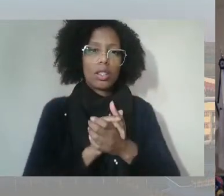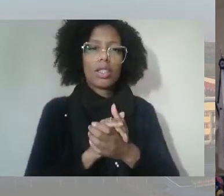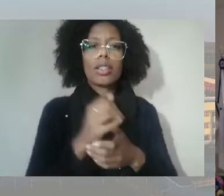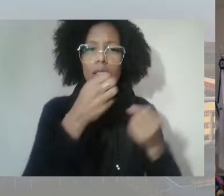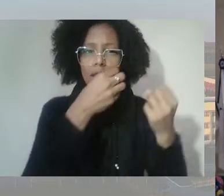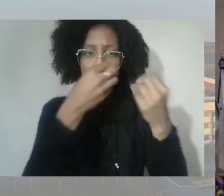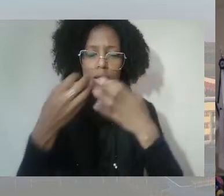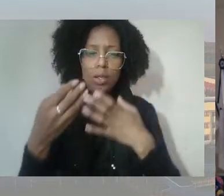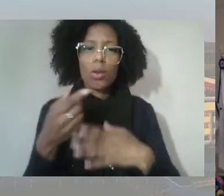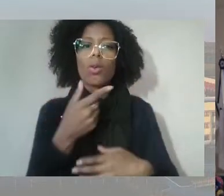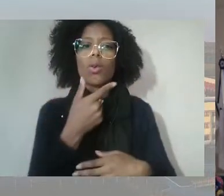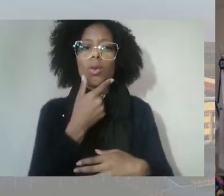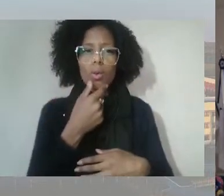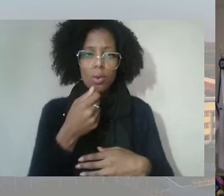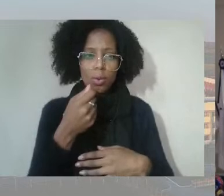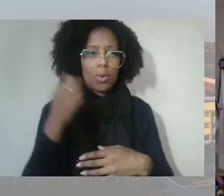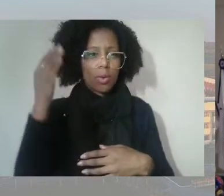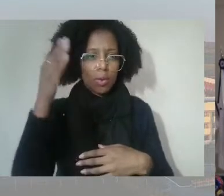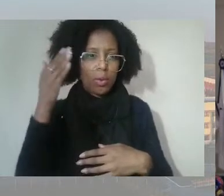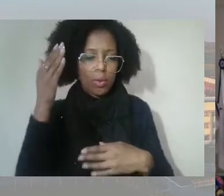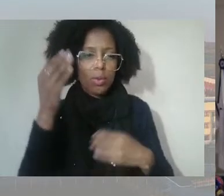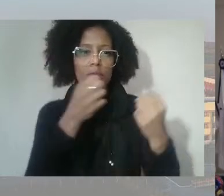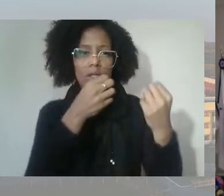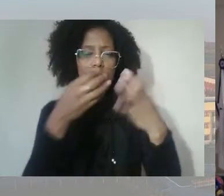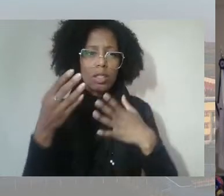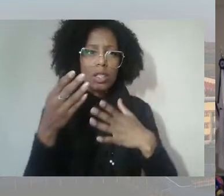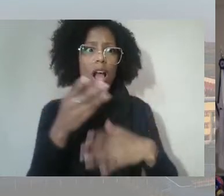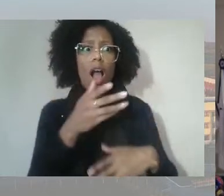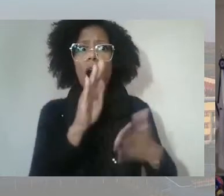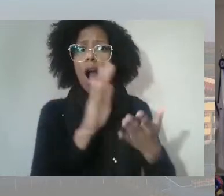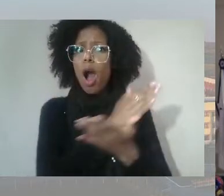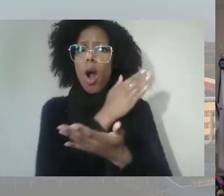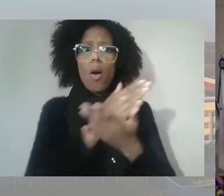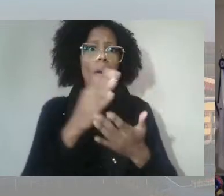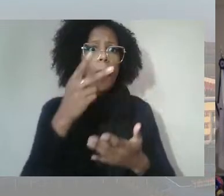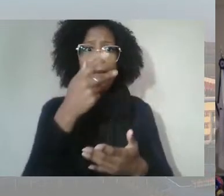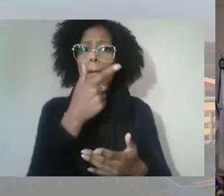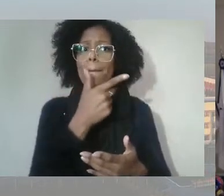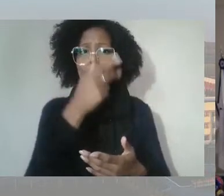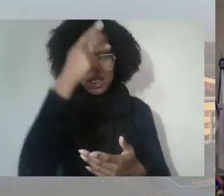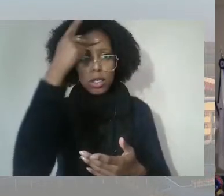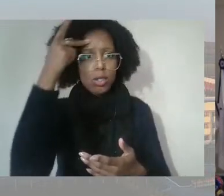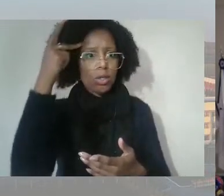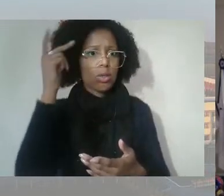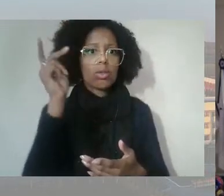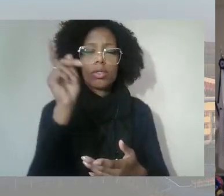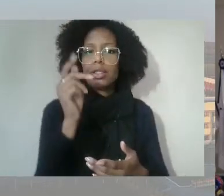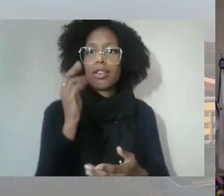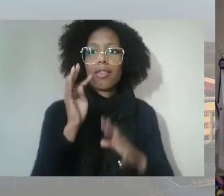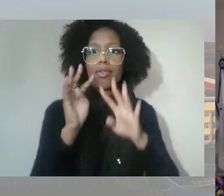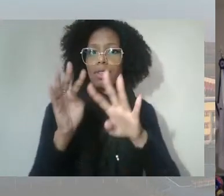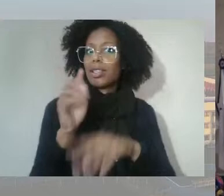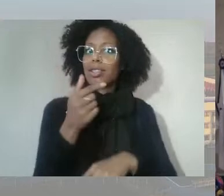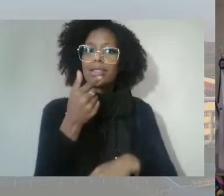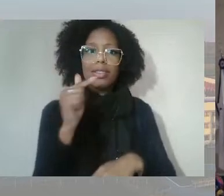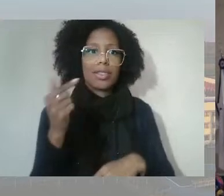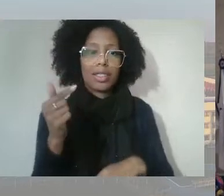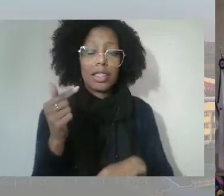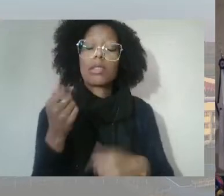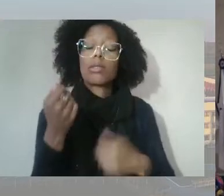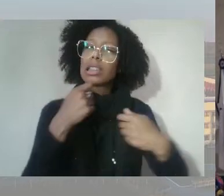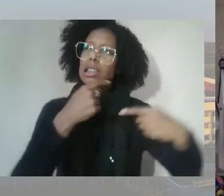que diz que vários setores da população não são considerados humanos. Então, eu acho que esse debate ele precisa ser mais